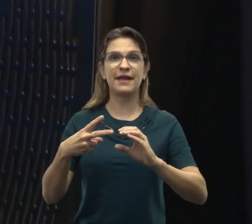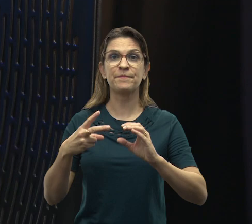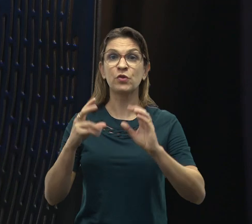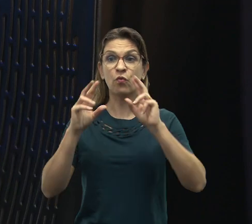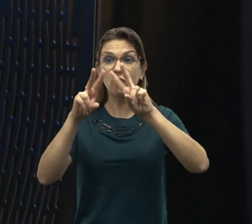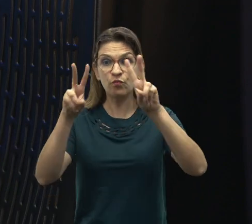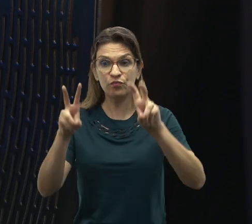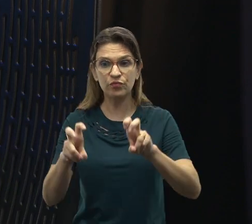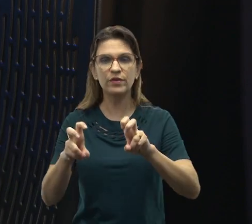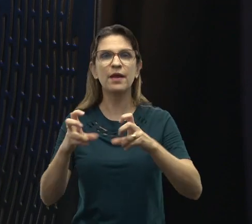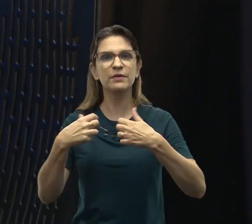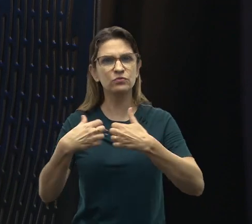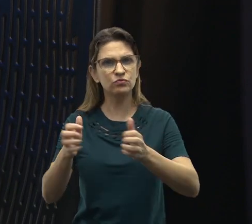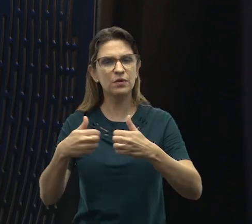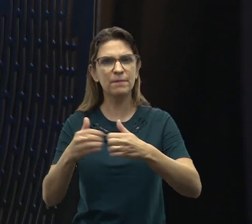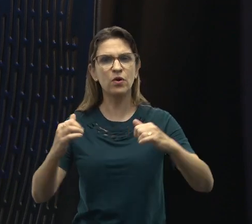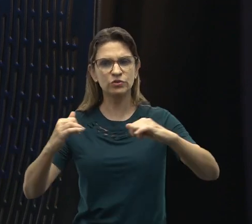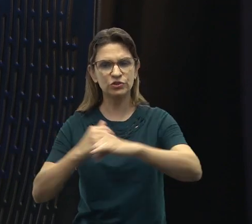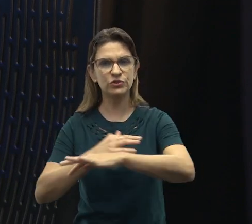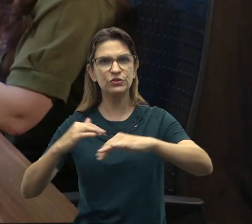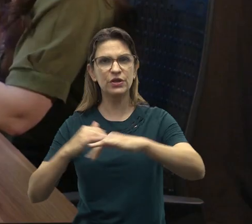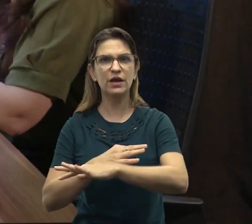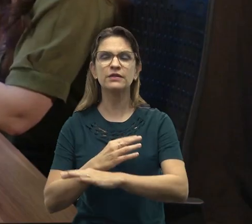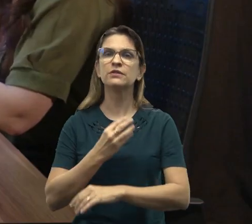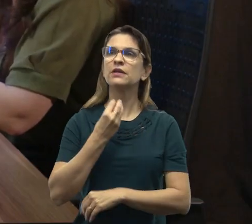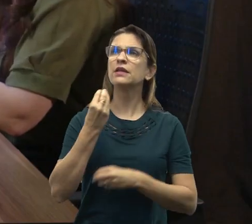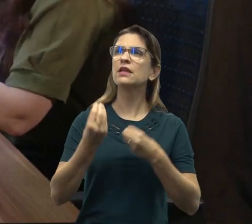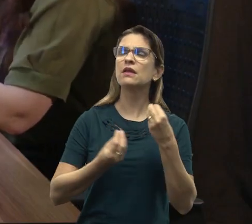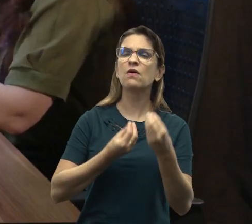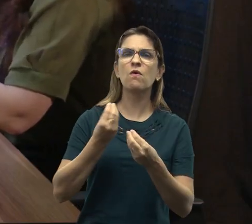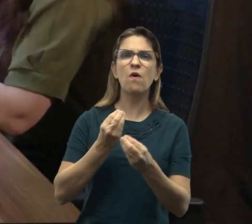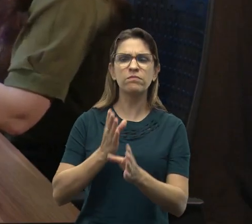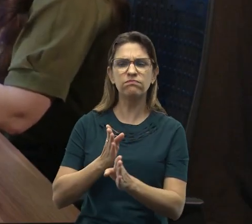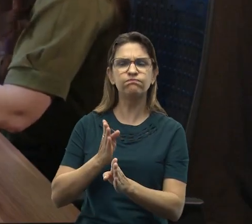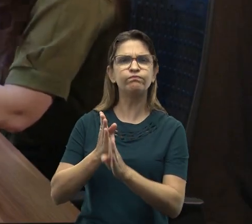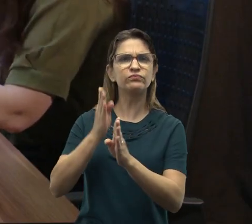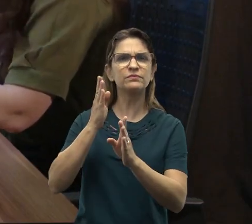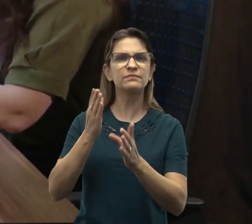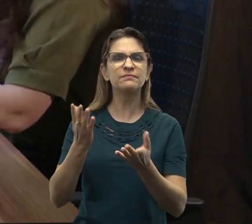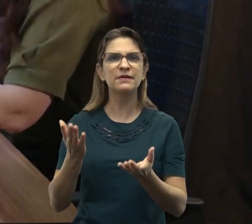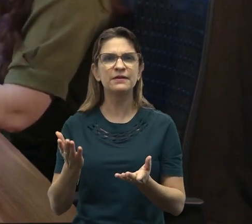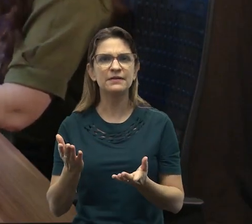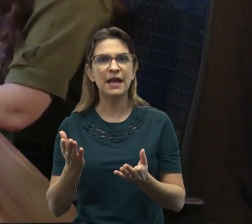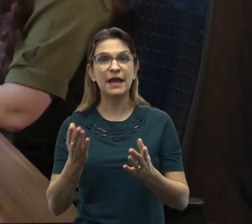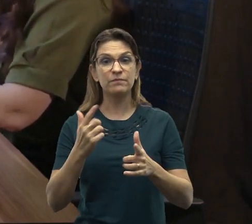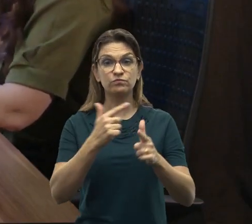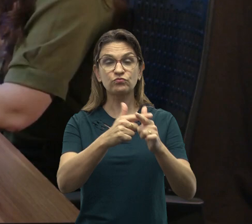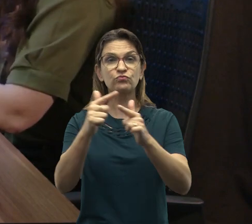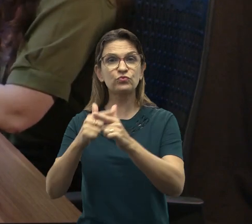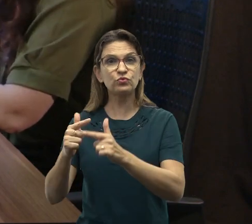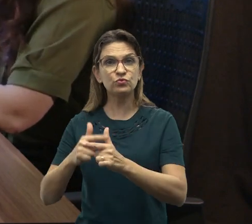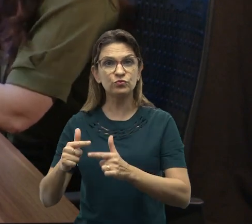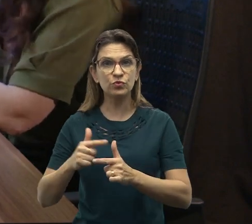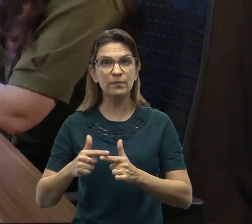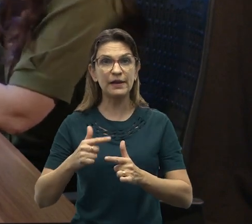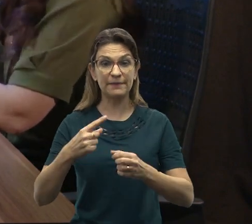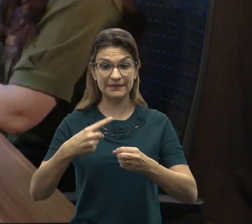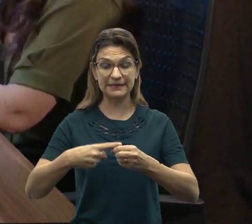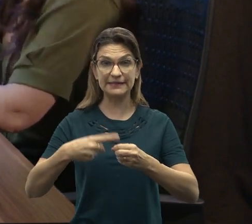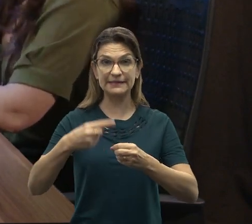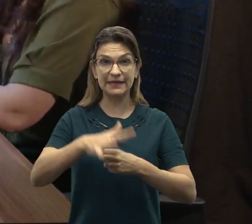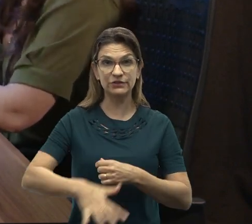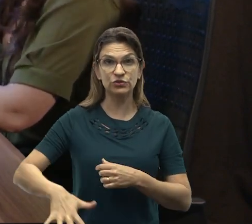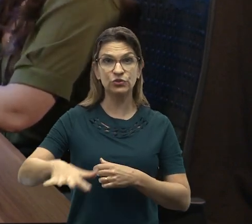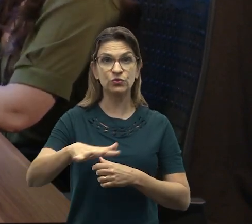falando. Mas, assim, como que você identifica, analisa os problemas enfrentados aqui no nosso município em relação a essa questão da